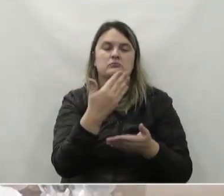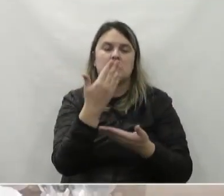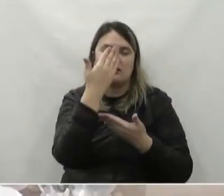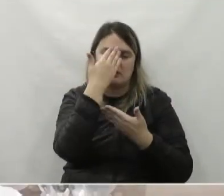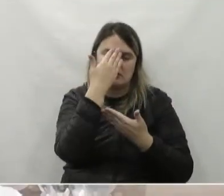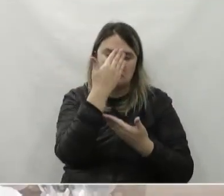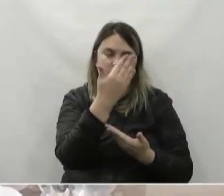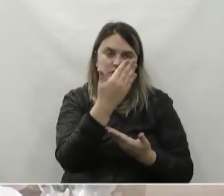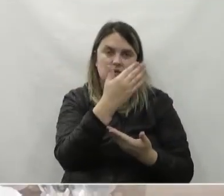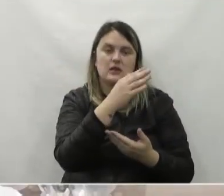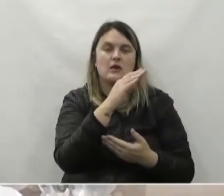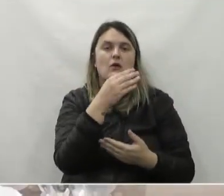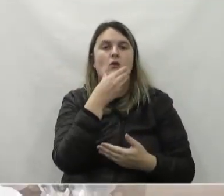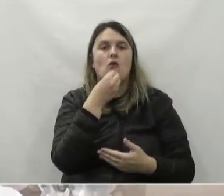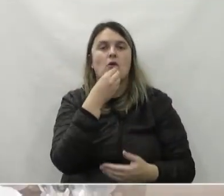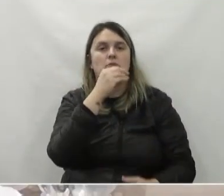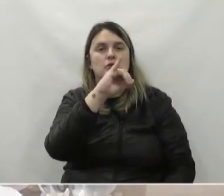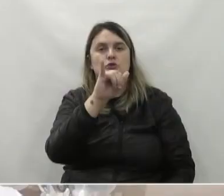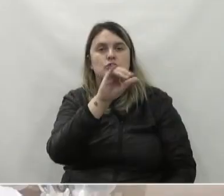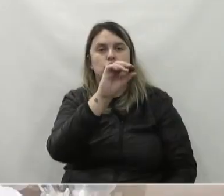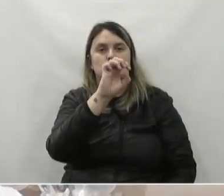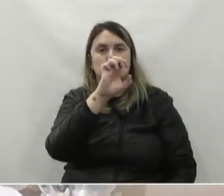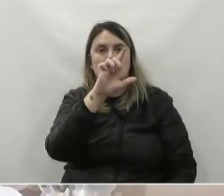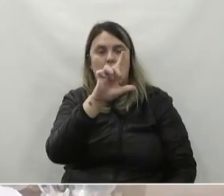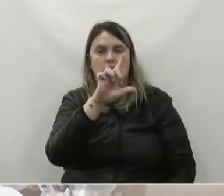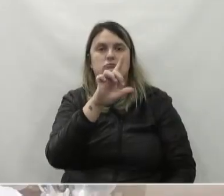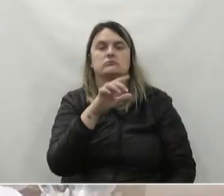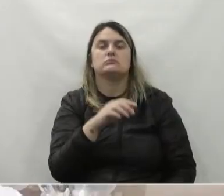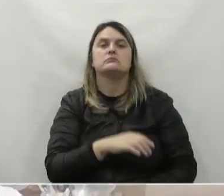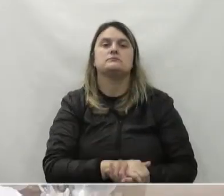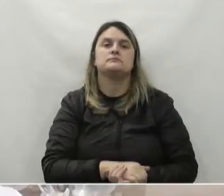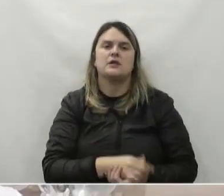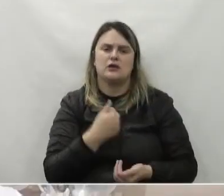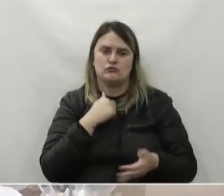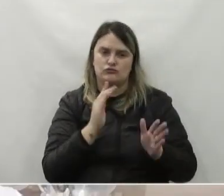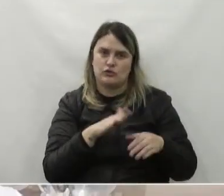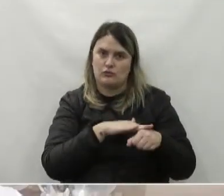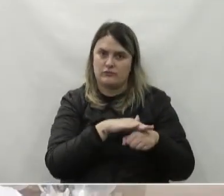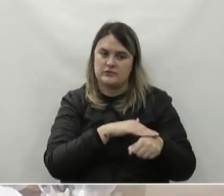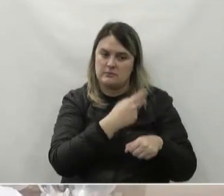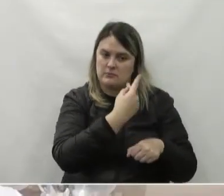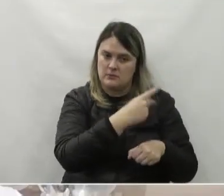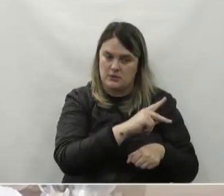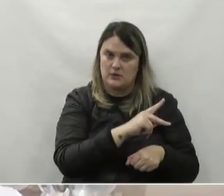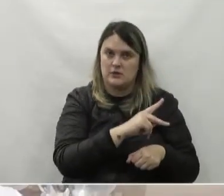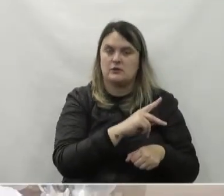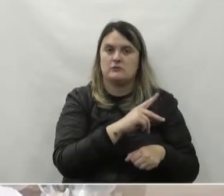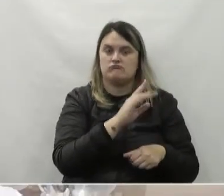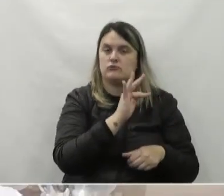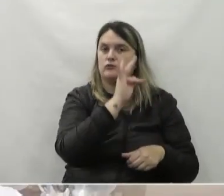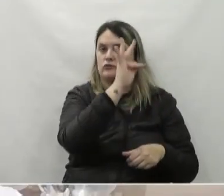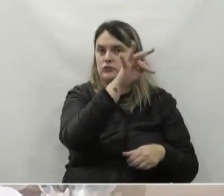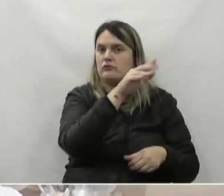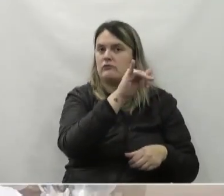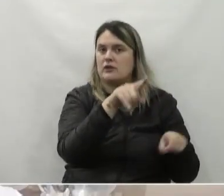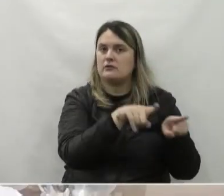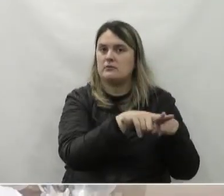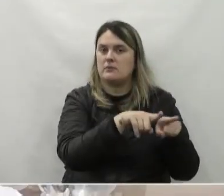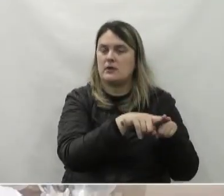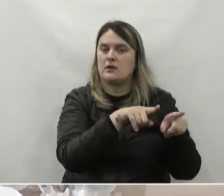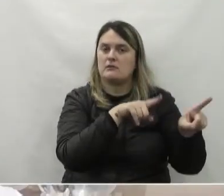gostaria que o Joel olhasse com carinho, que eu já conversei com ele. Acredito que em breve também